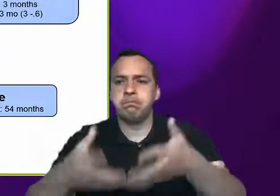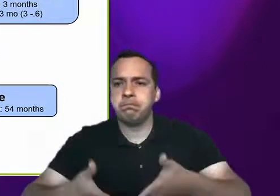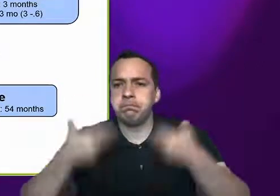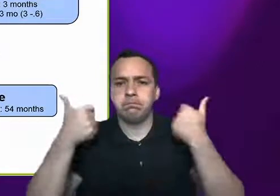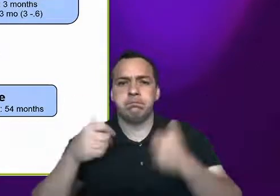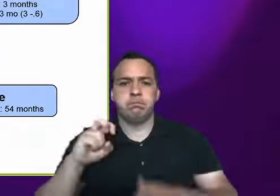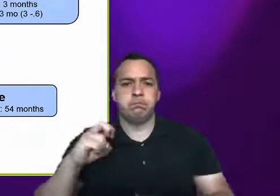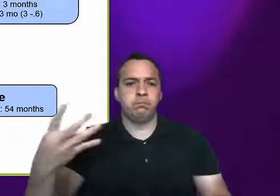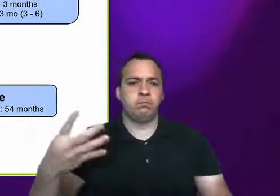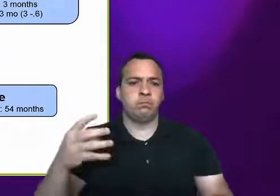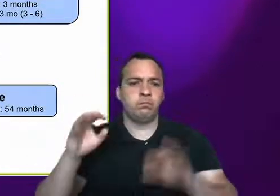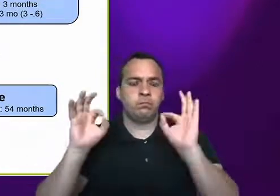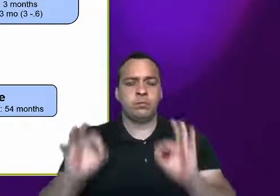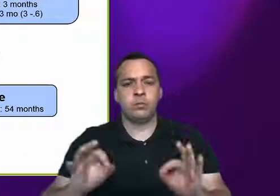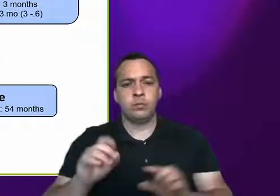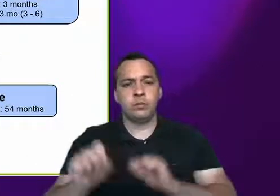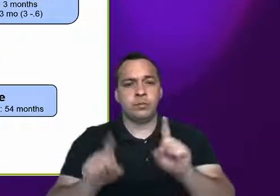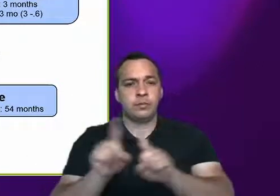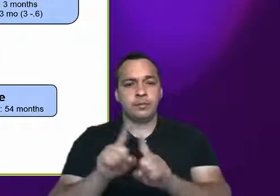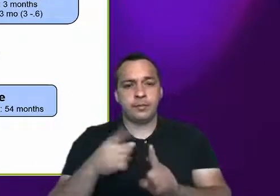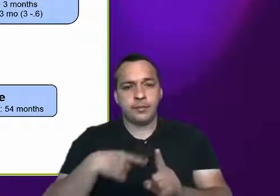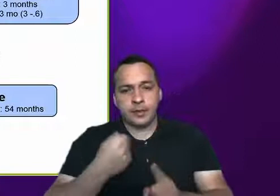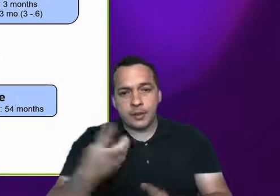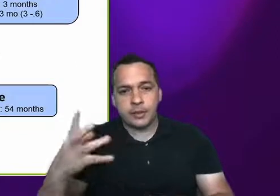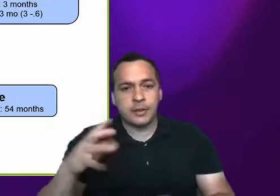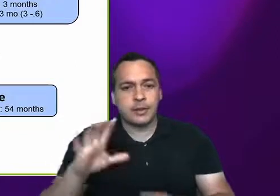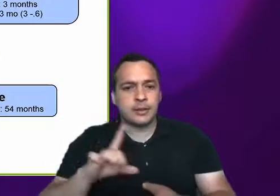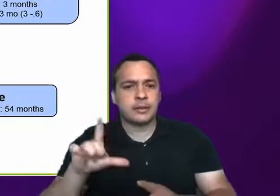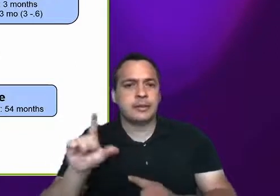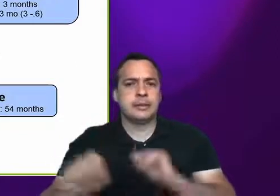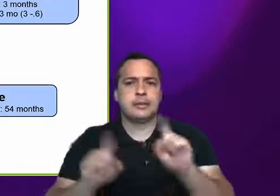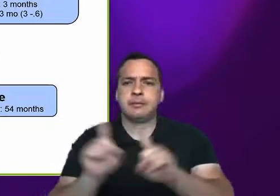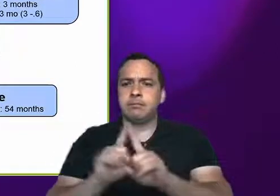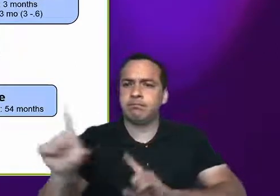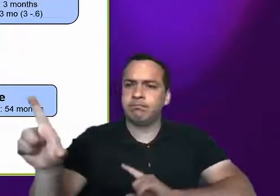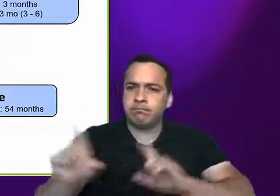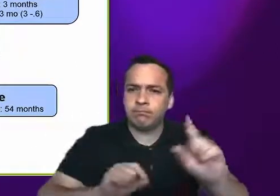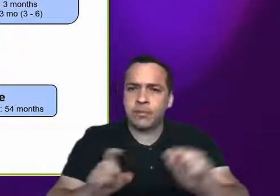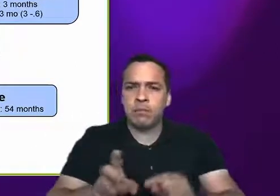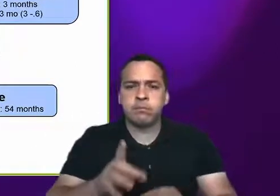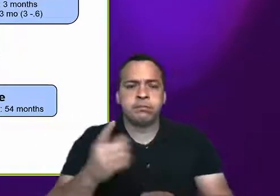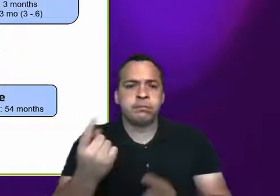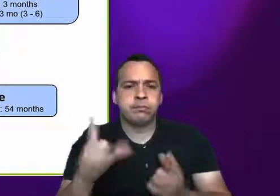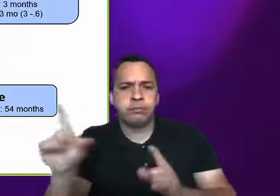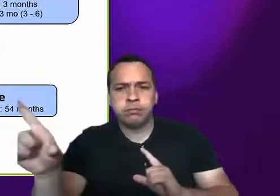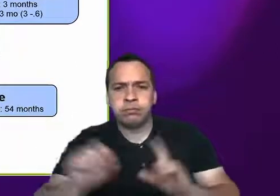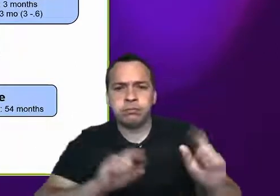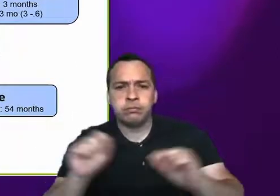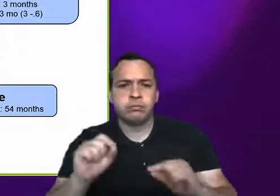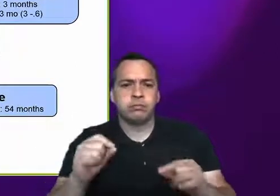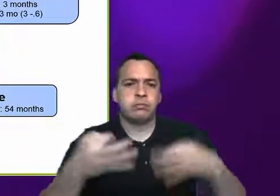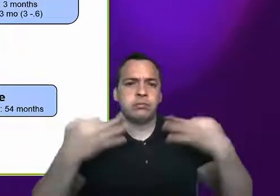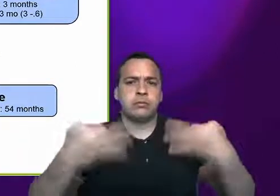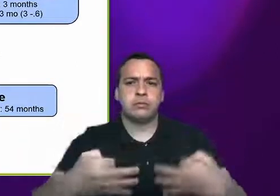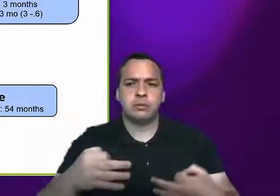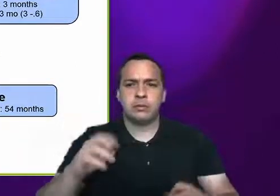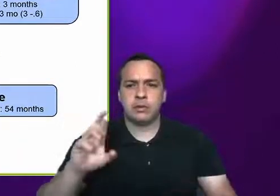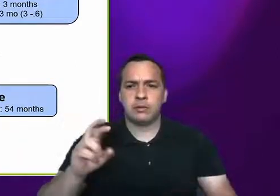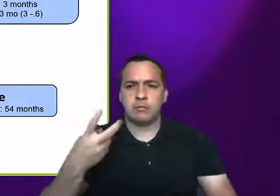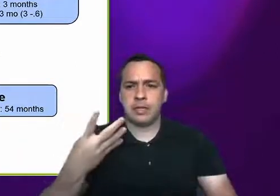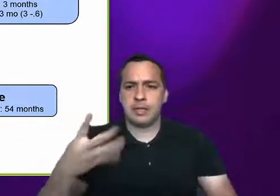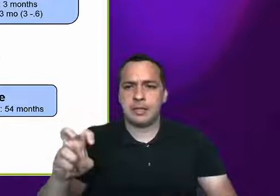de 54 pacientes com downstage. Desses 54 pacientes, conseguimos